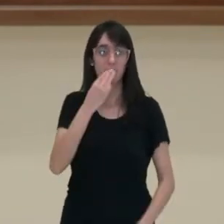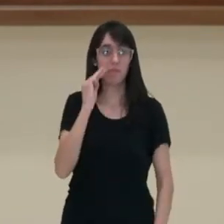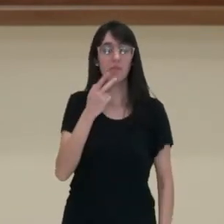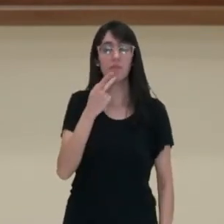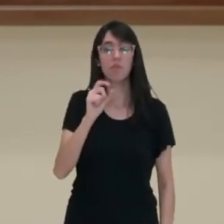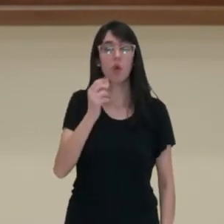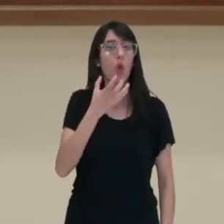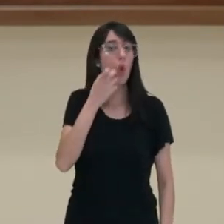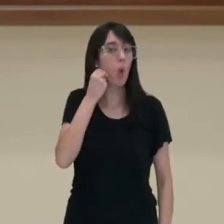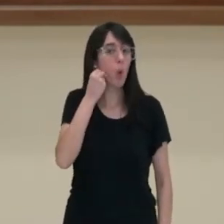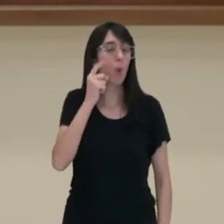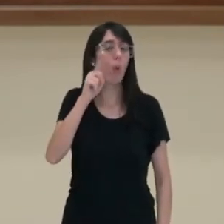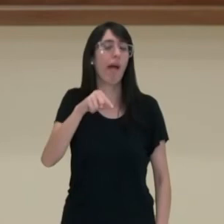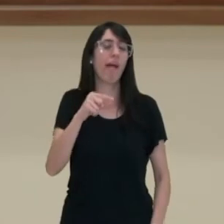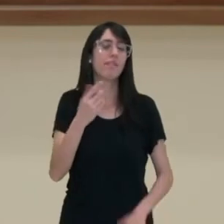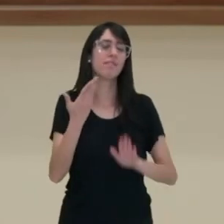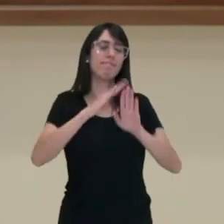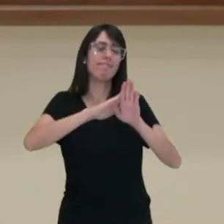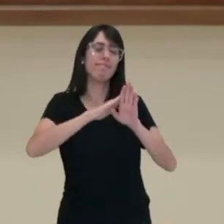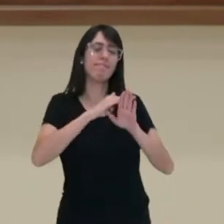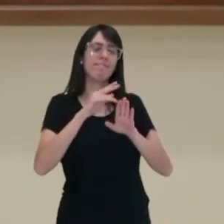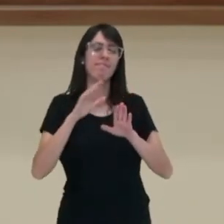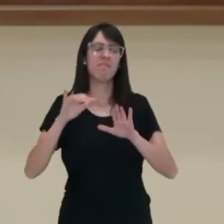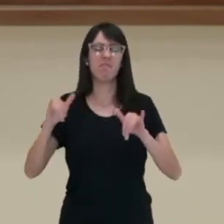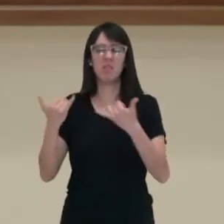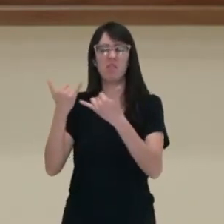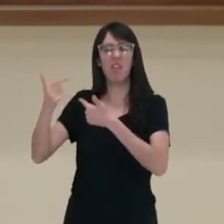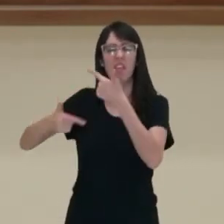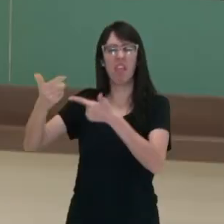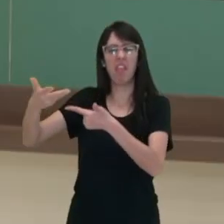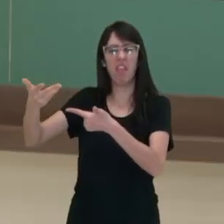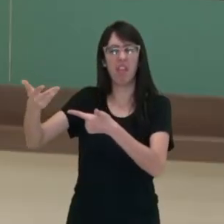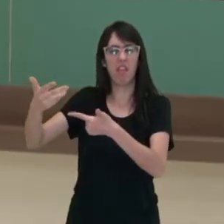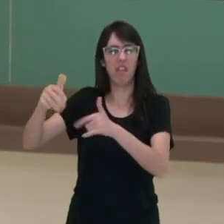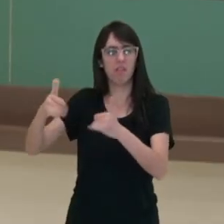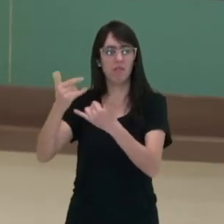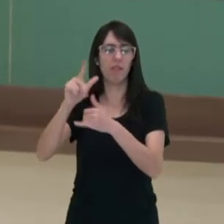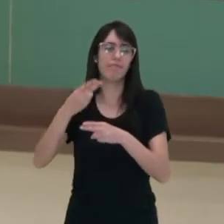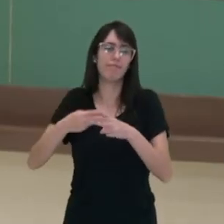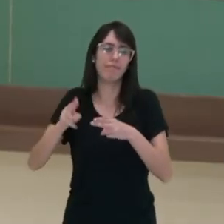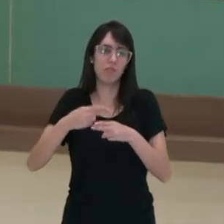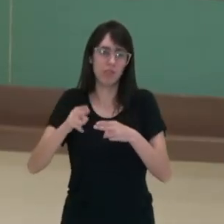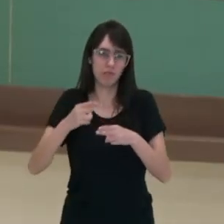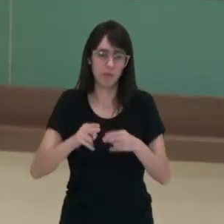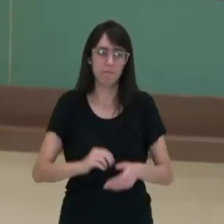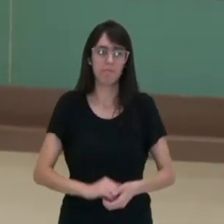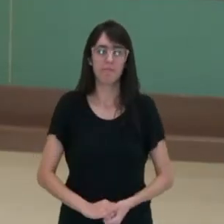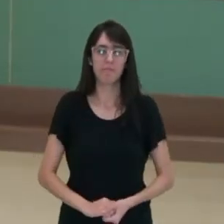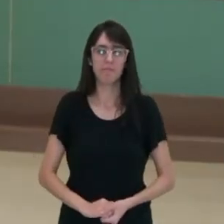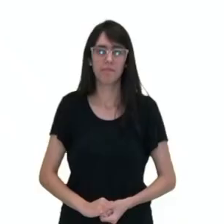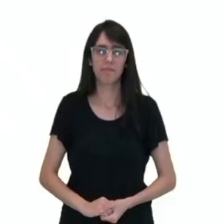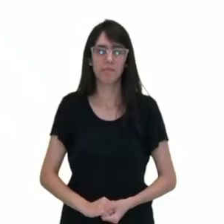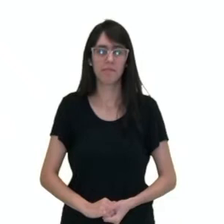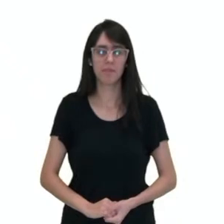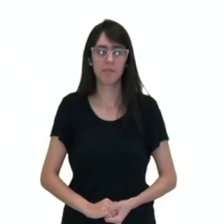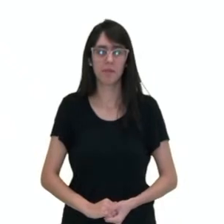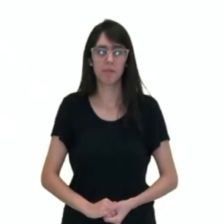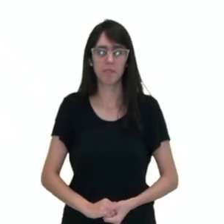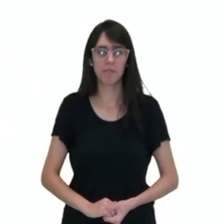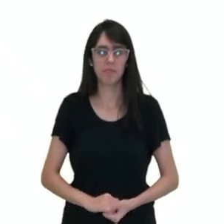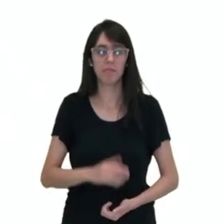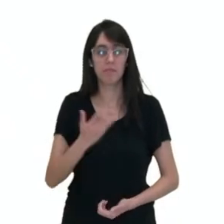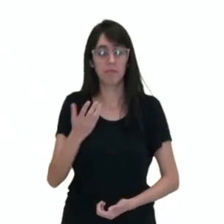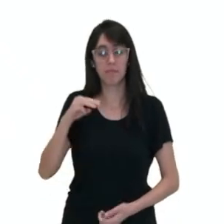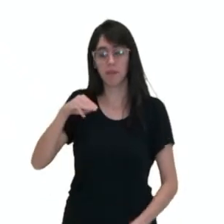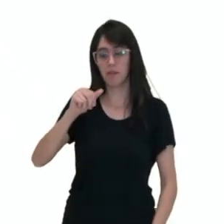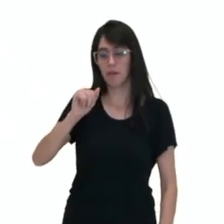de exploração. Então, seria uma palavra para disfarçar essa relação de poder. Então, a